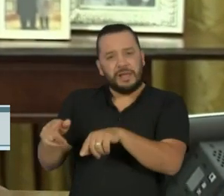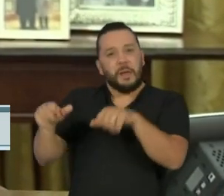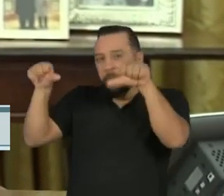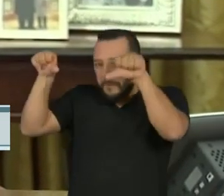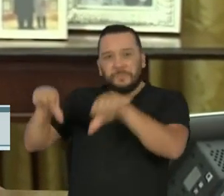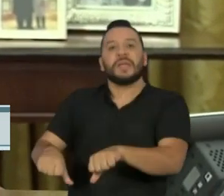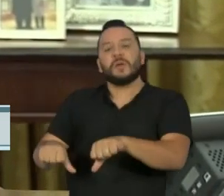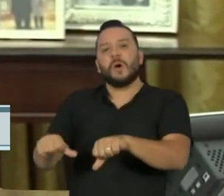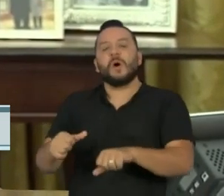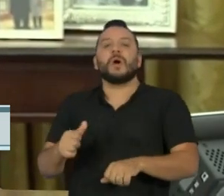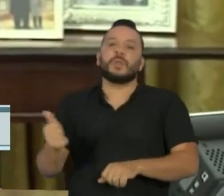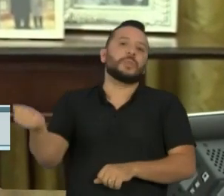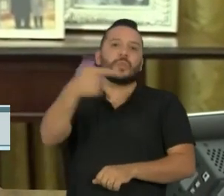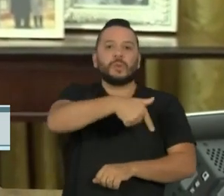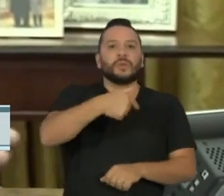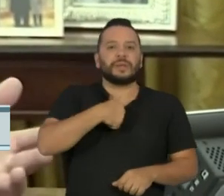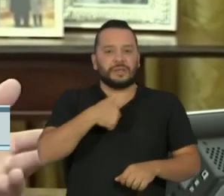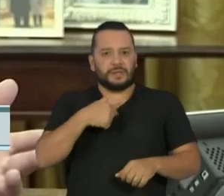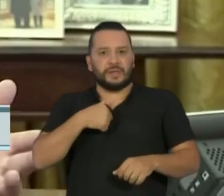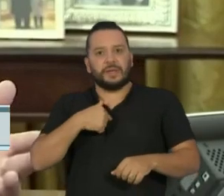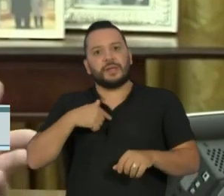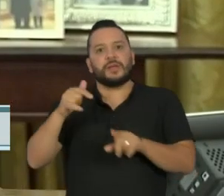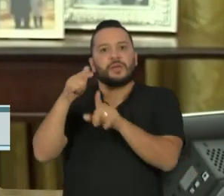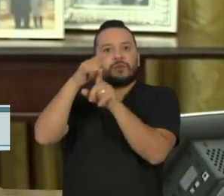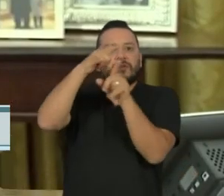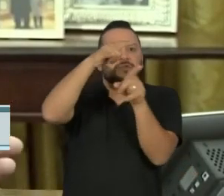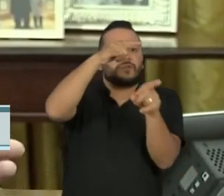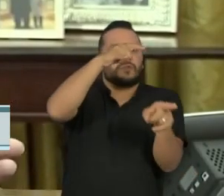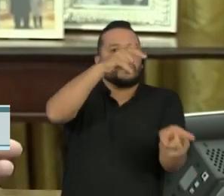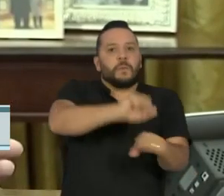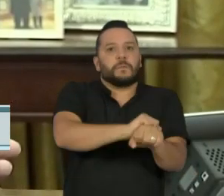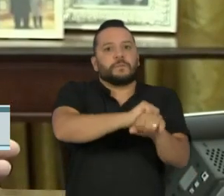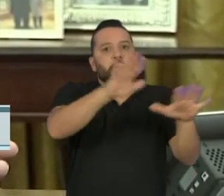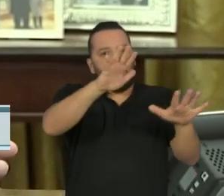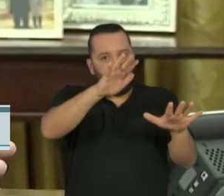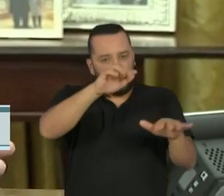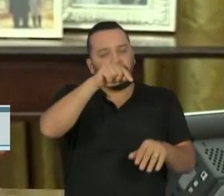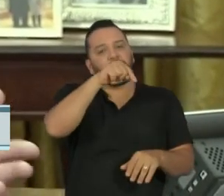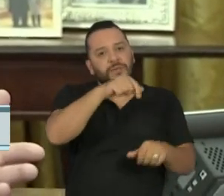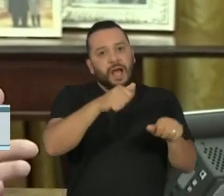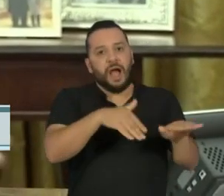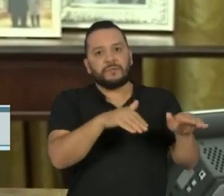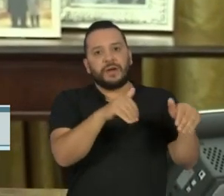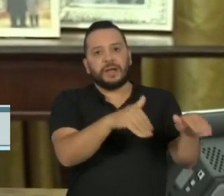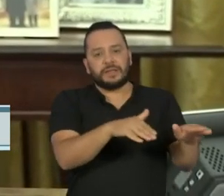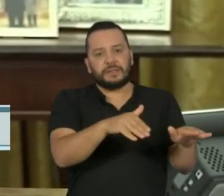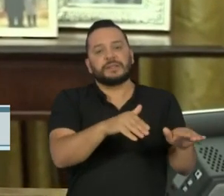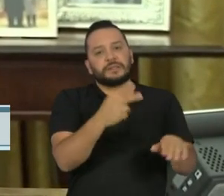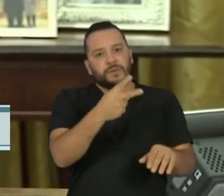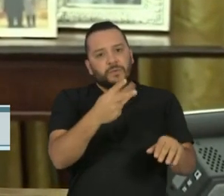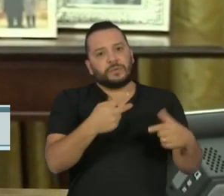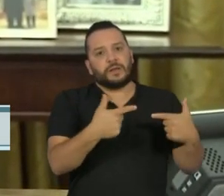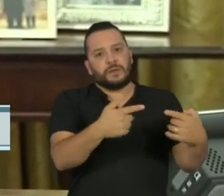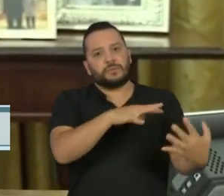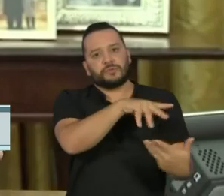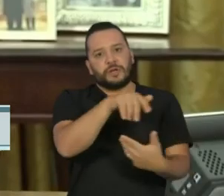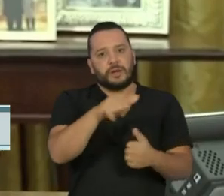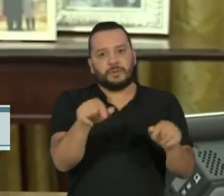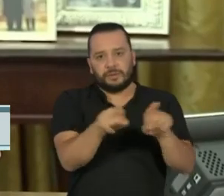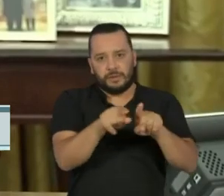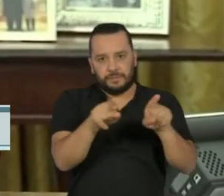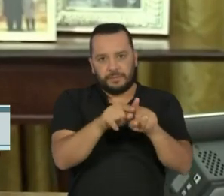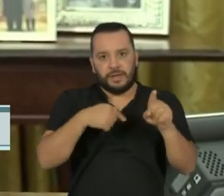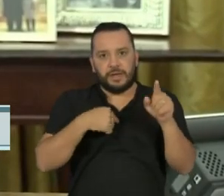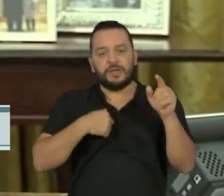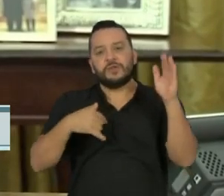base naval de Pearl Harbor, no Havaí, durante a Segunda Guerra, e o atentado ao World Trade Center, em 11